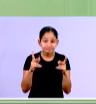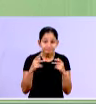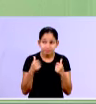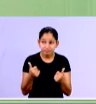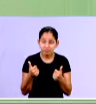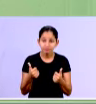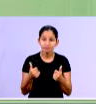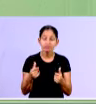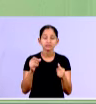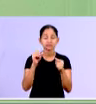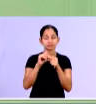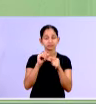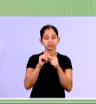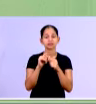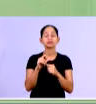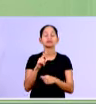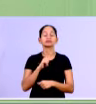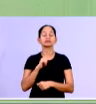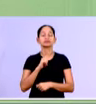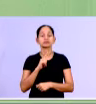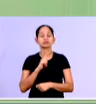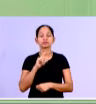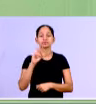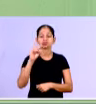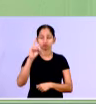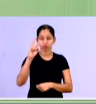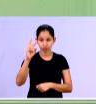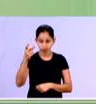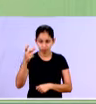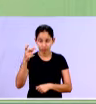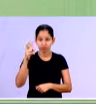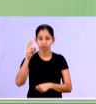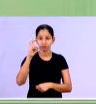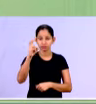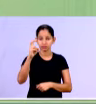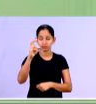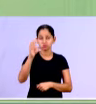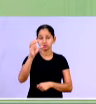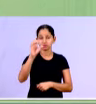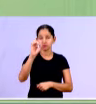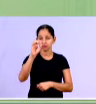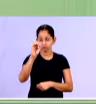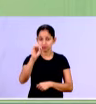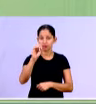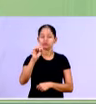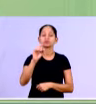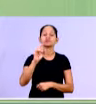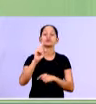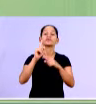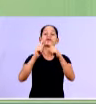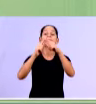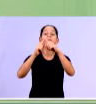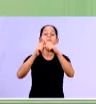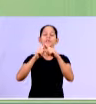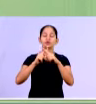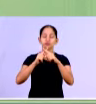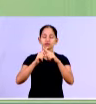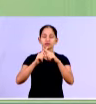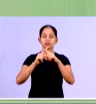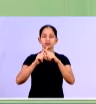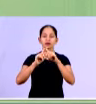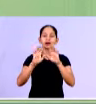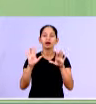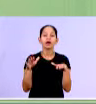aqui, destacar o nosso problema, vou ter o 2.500, ok? Que vai multiplicar.